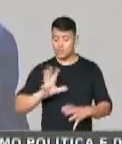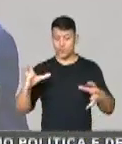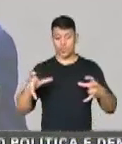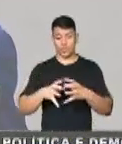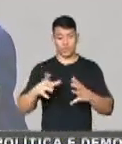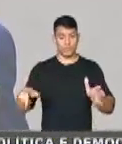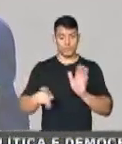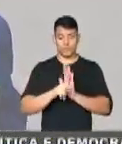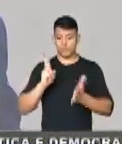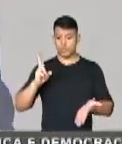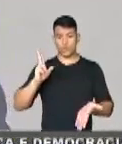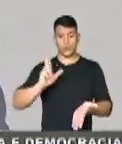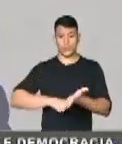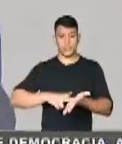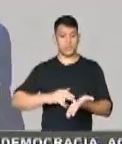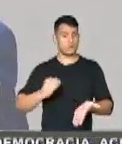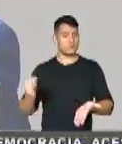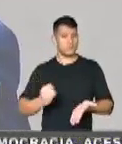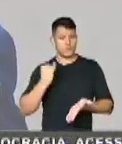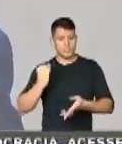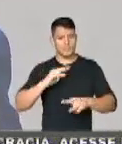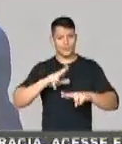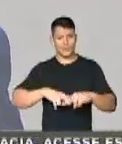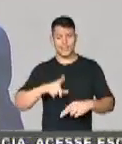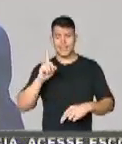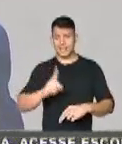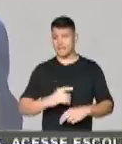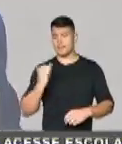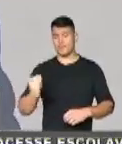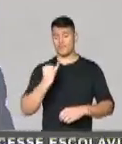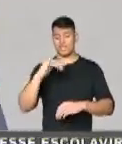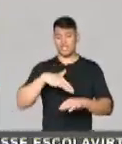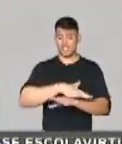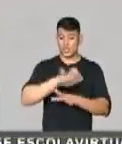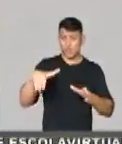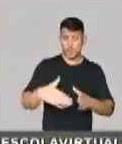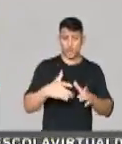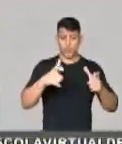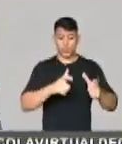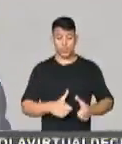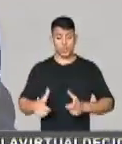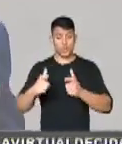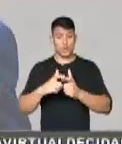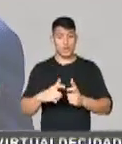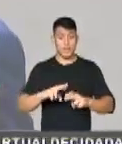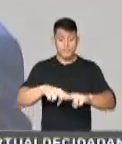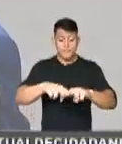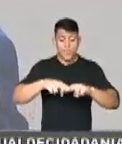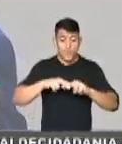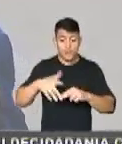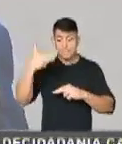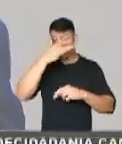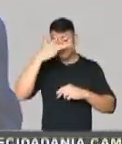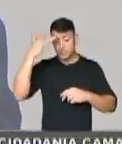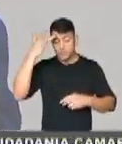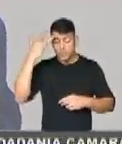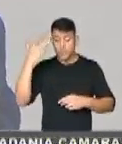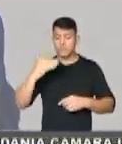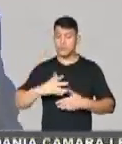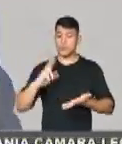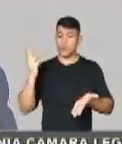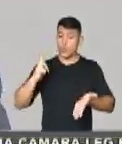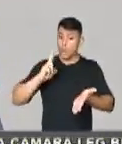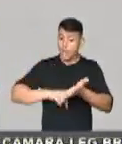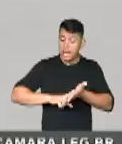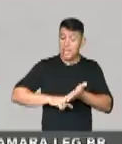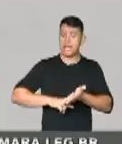essa categoria tem em todas as comunidades do Brasil. São os trabalhadores dos Correios que vão de rua em rua,